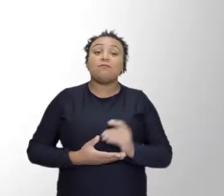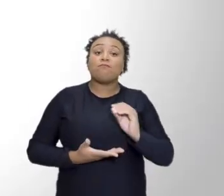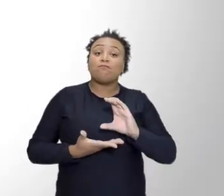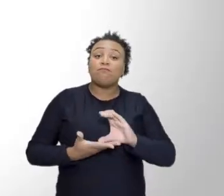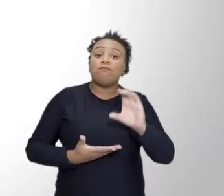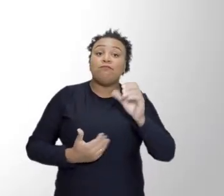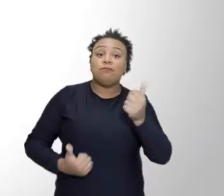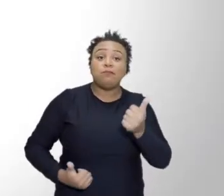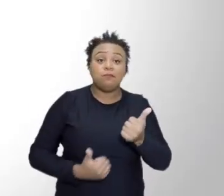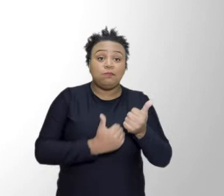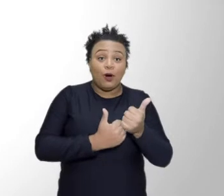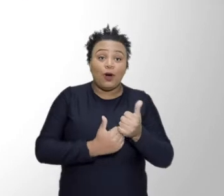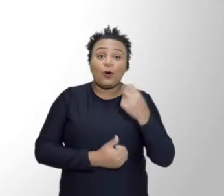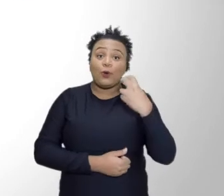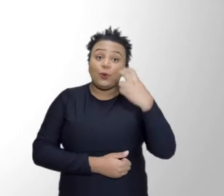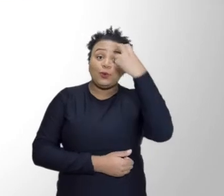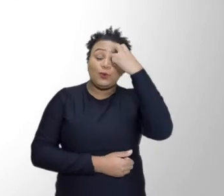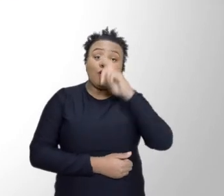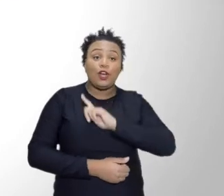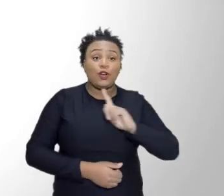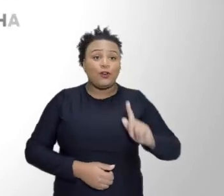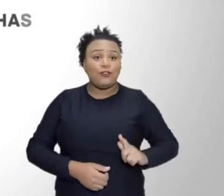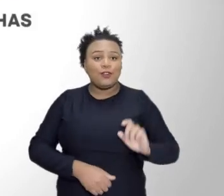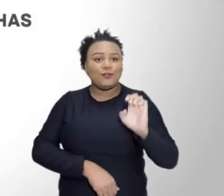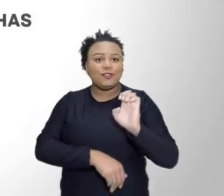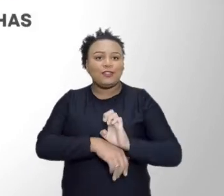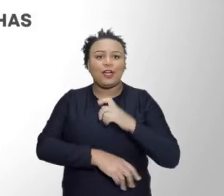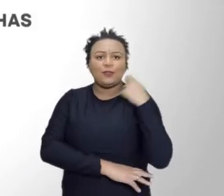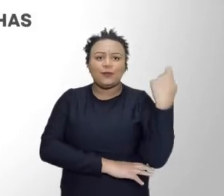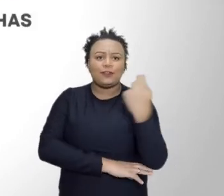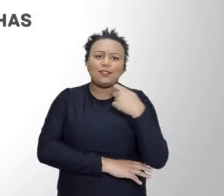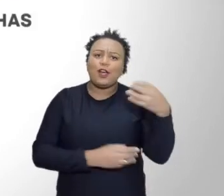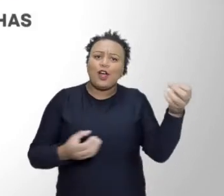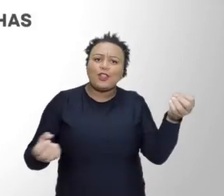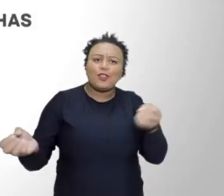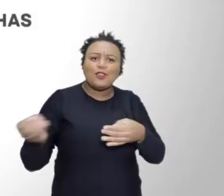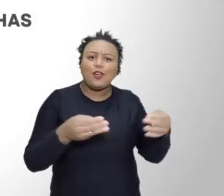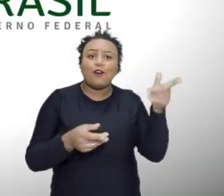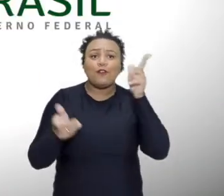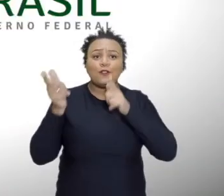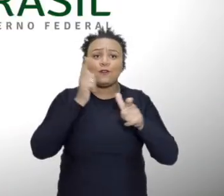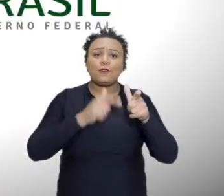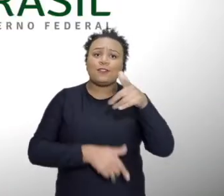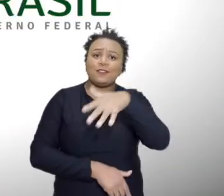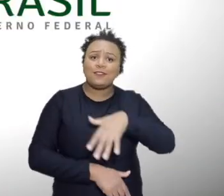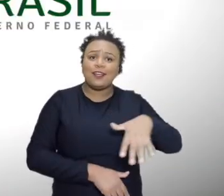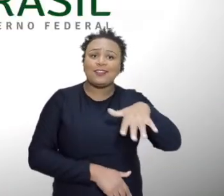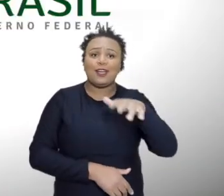Financiamento Procultura. Governo do Estado do Rio Grande do Sul. Novas façanhas na cultura.